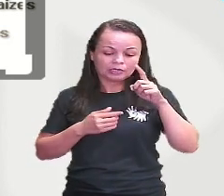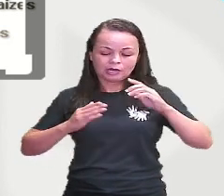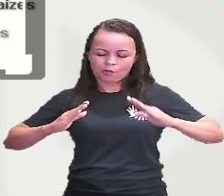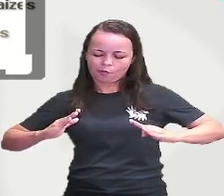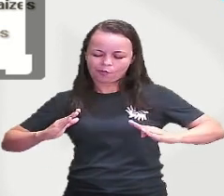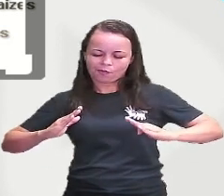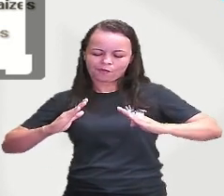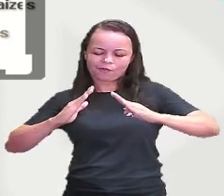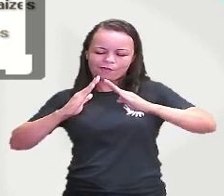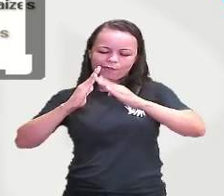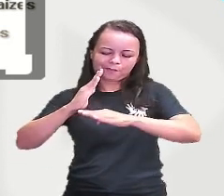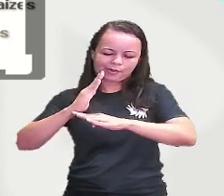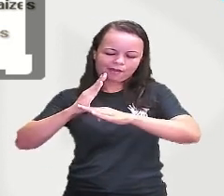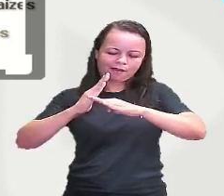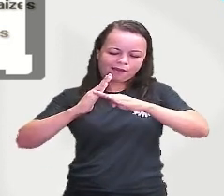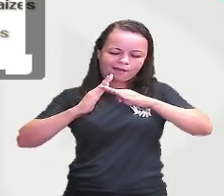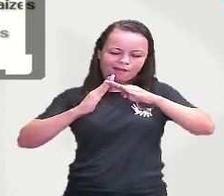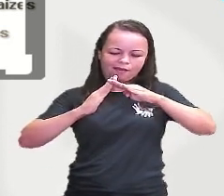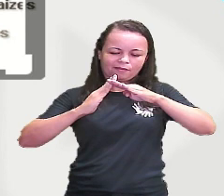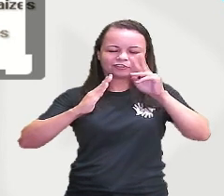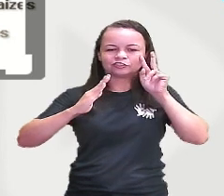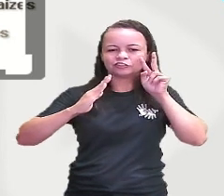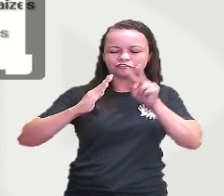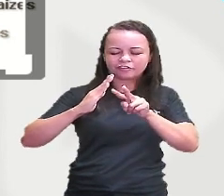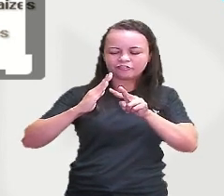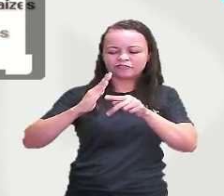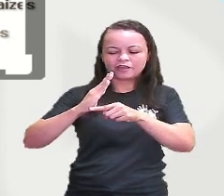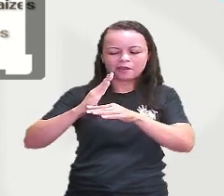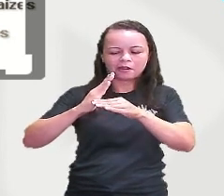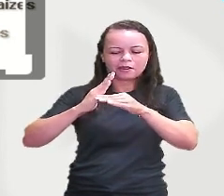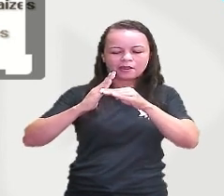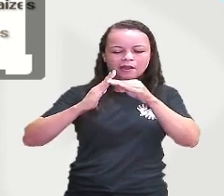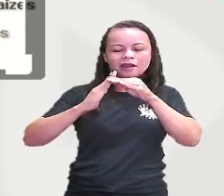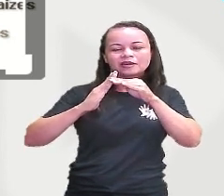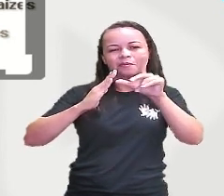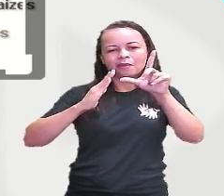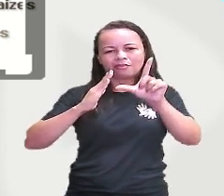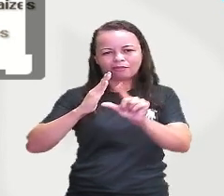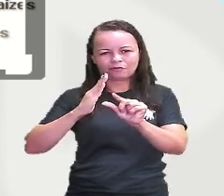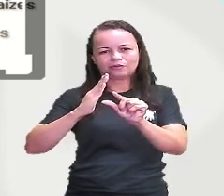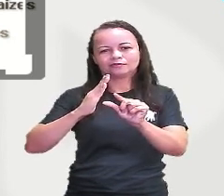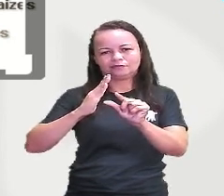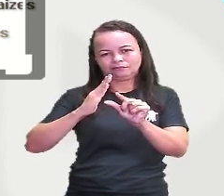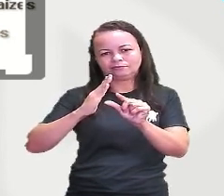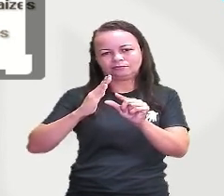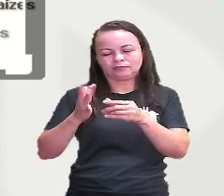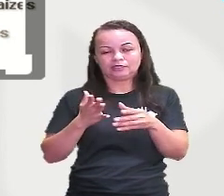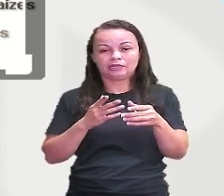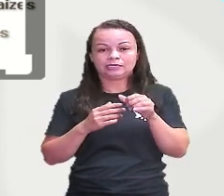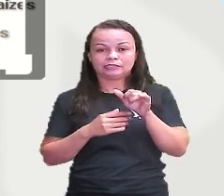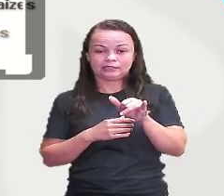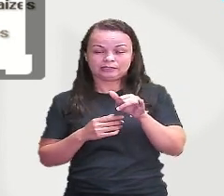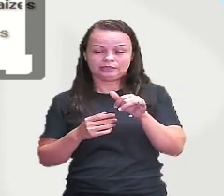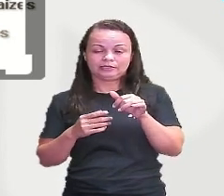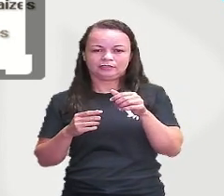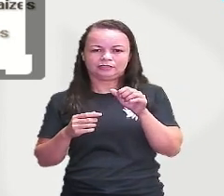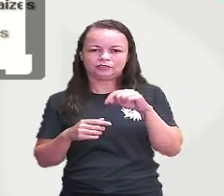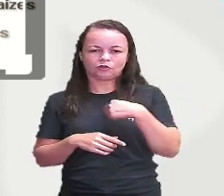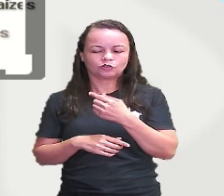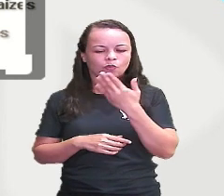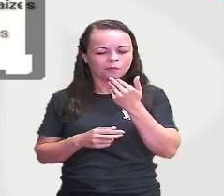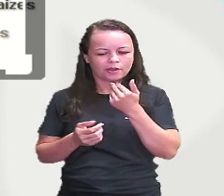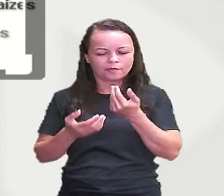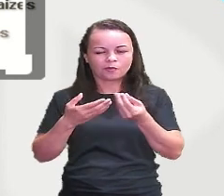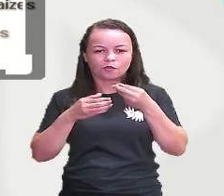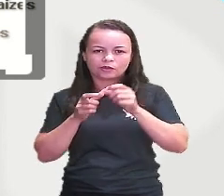subindo a pirâmide, a gente vai vendo aqueles alimentos que devem ser consumidos em menor quantidade. Porque se a gente consumir numa